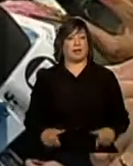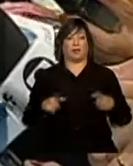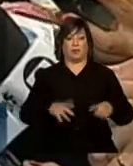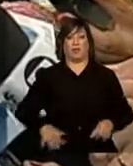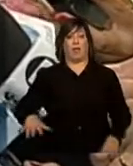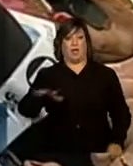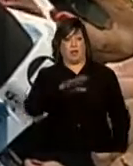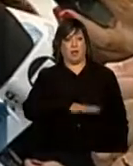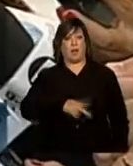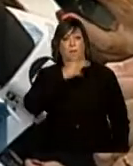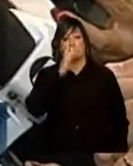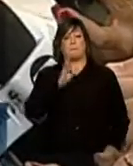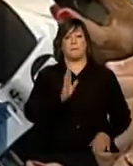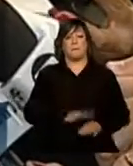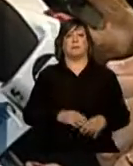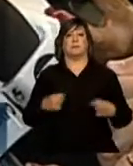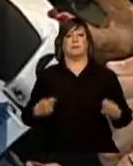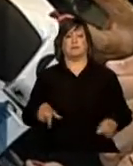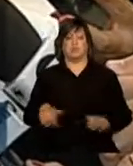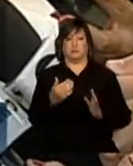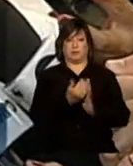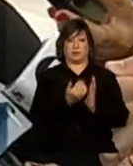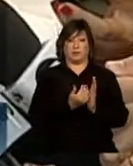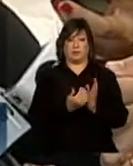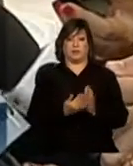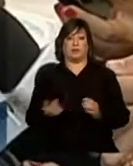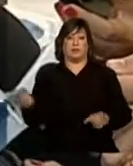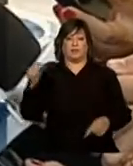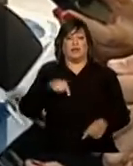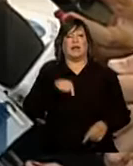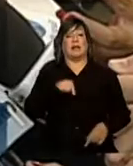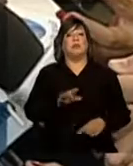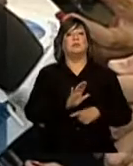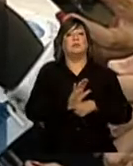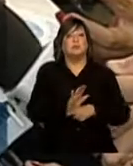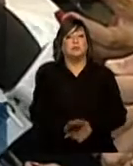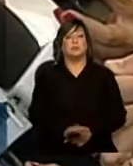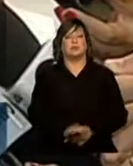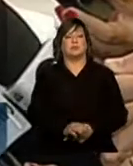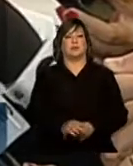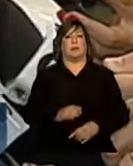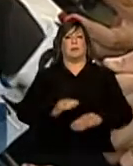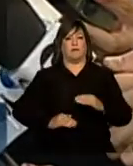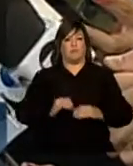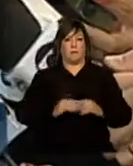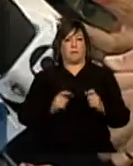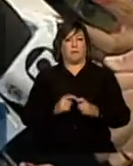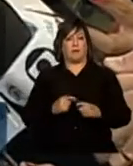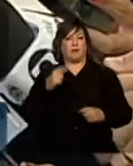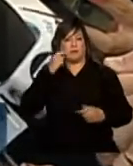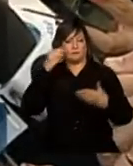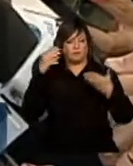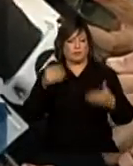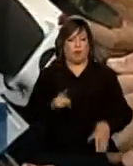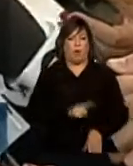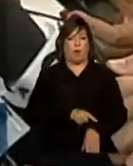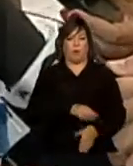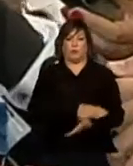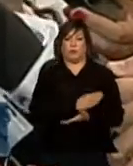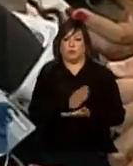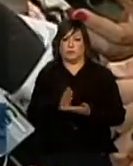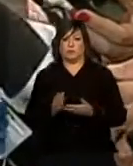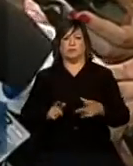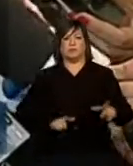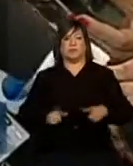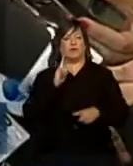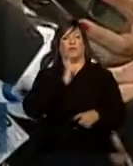precisa. E também o programa virá para moralizar a presença dos profissionais, o cumprimento da carga horária, o monitoramento que